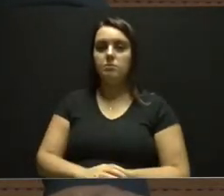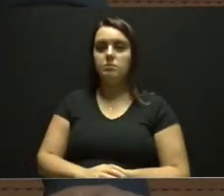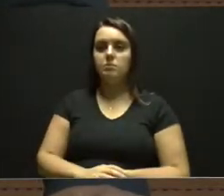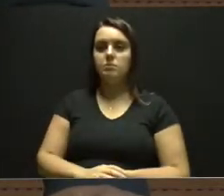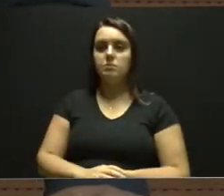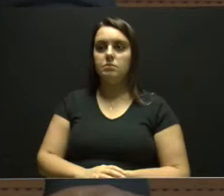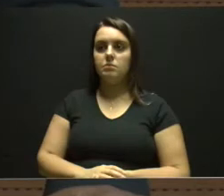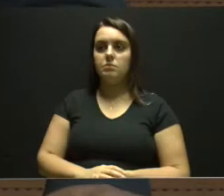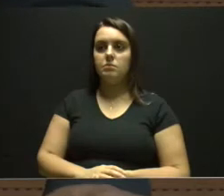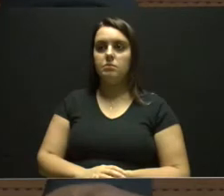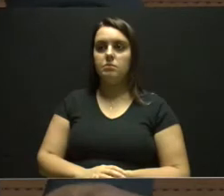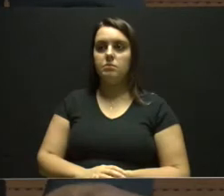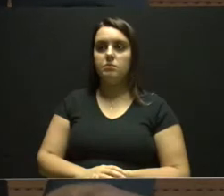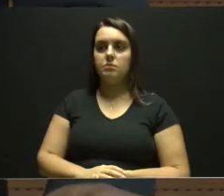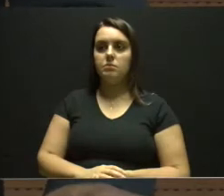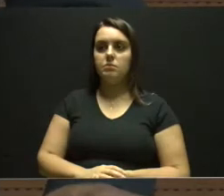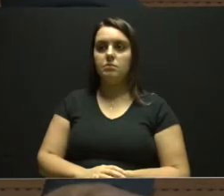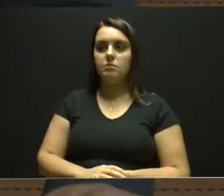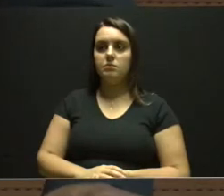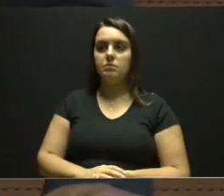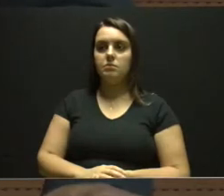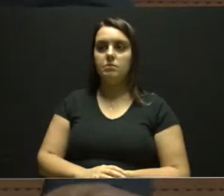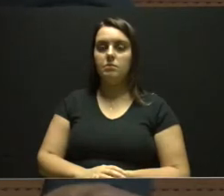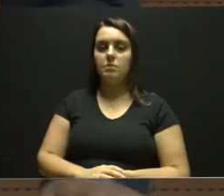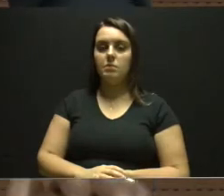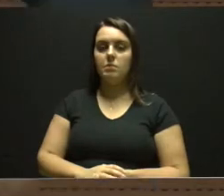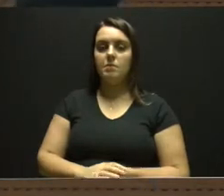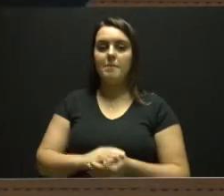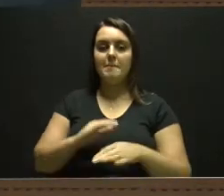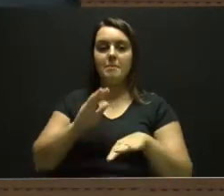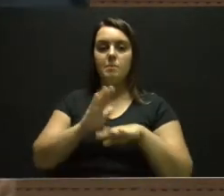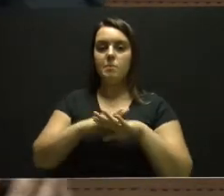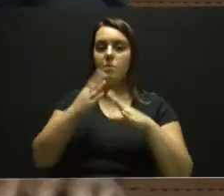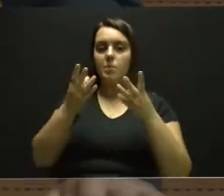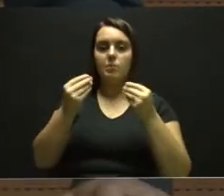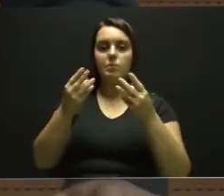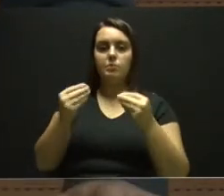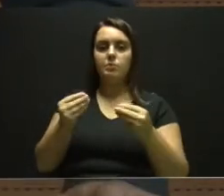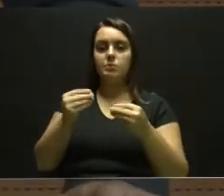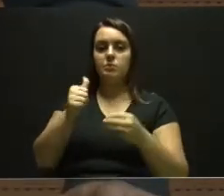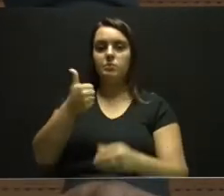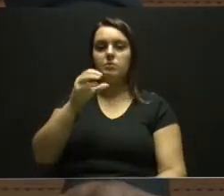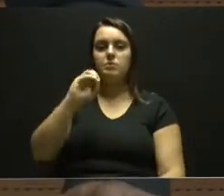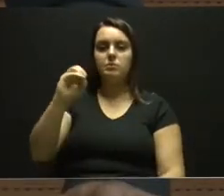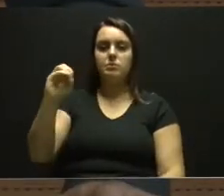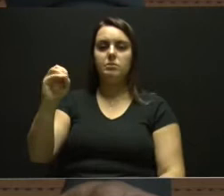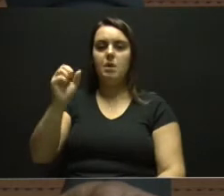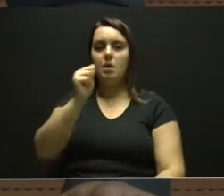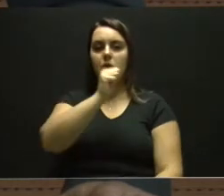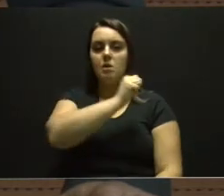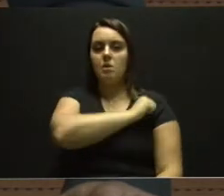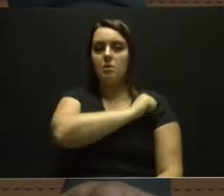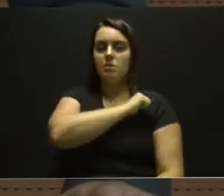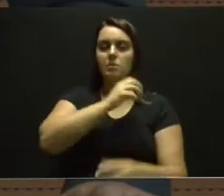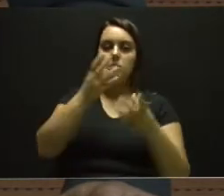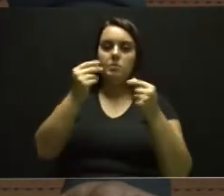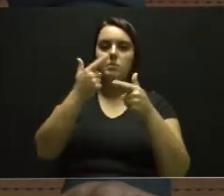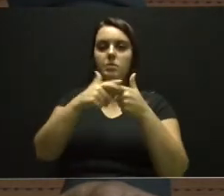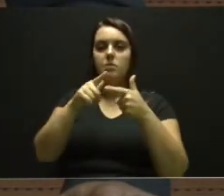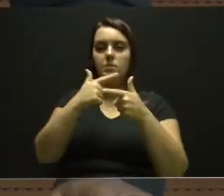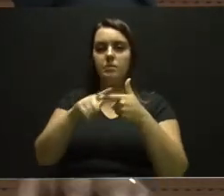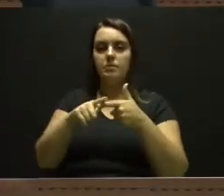mãos mais de 100 alunos cem crianças muito com problemas em outros é